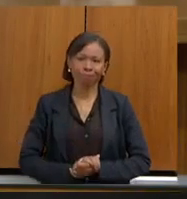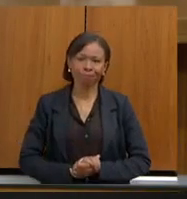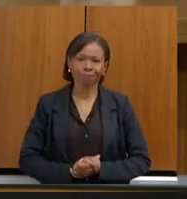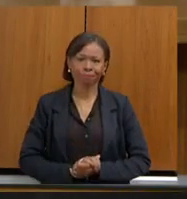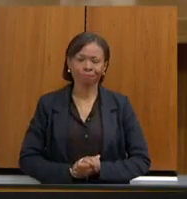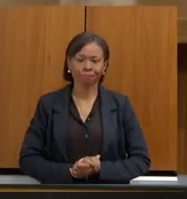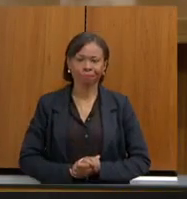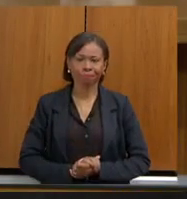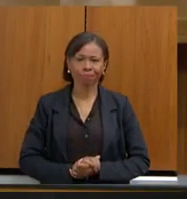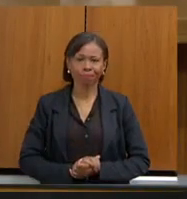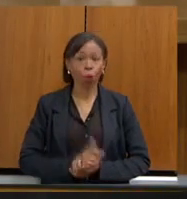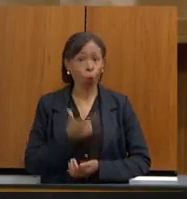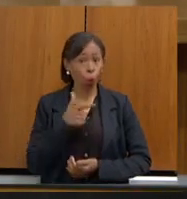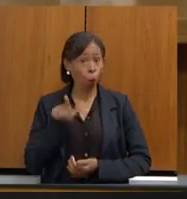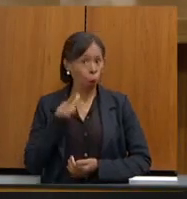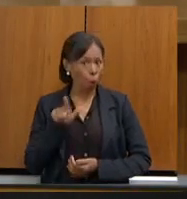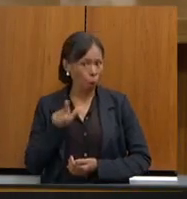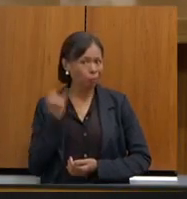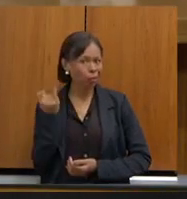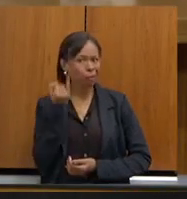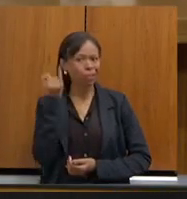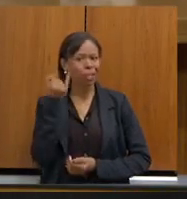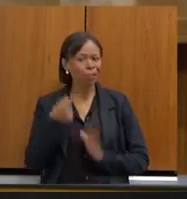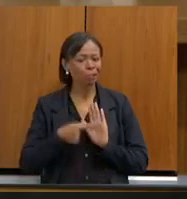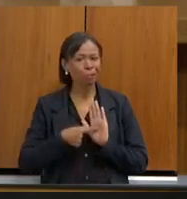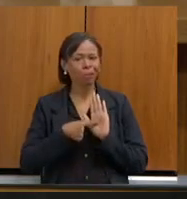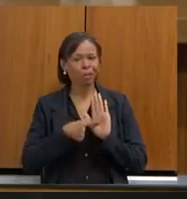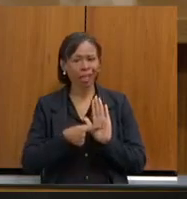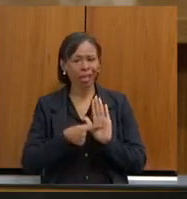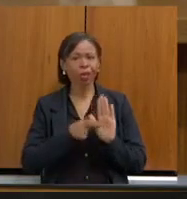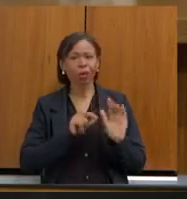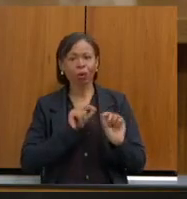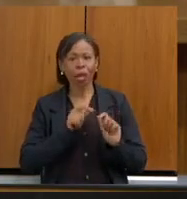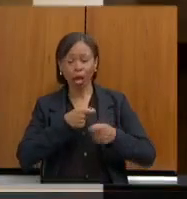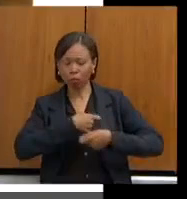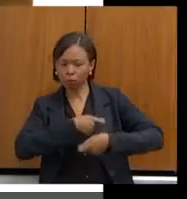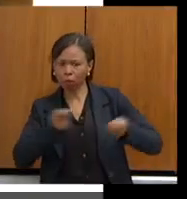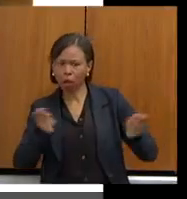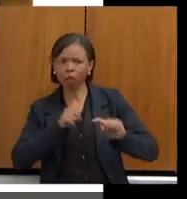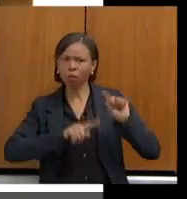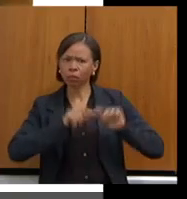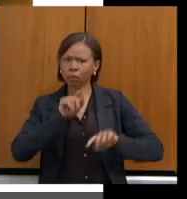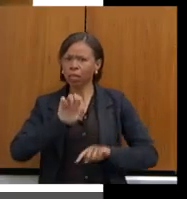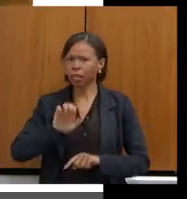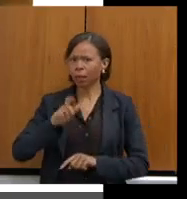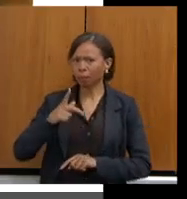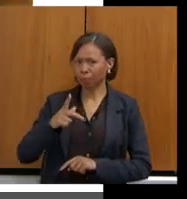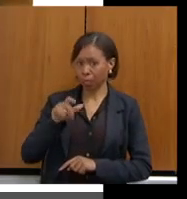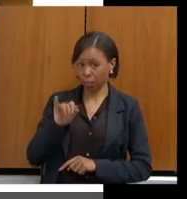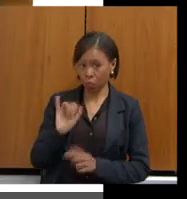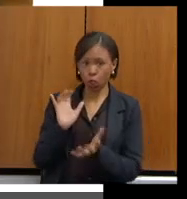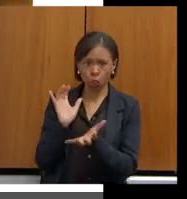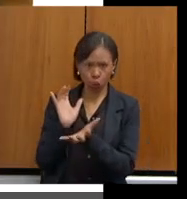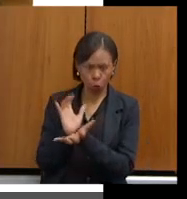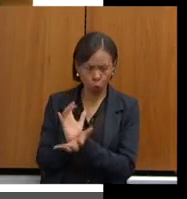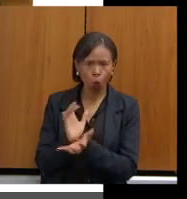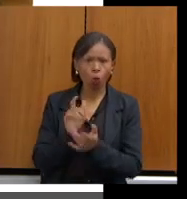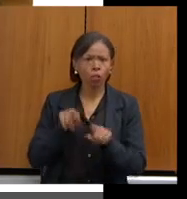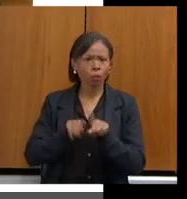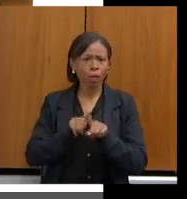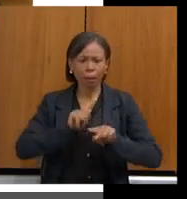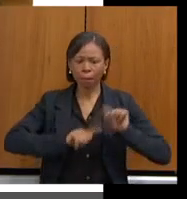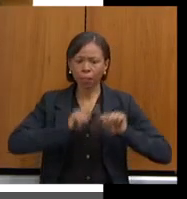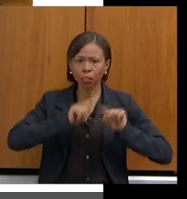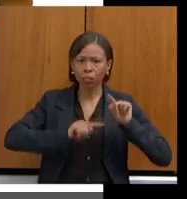mais um destaque no sentido de mostrar que a distribuição dos insumos sejam epes materiais para desinfecção de viaturas e